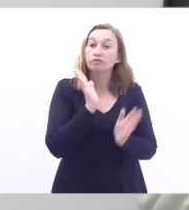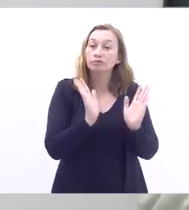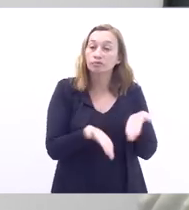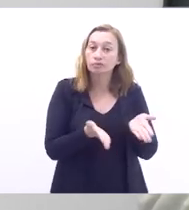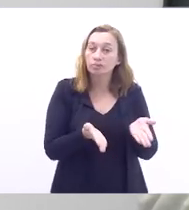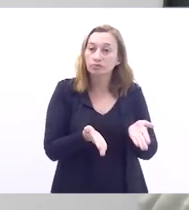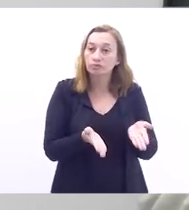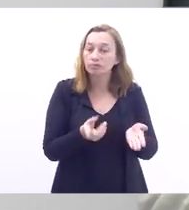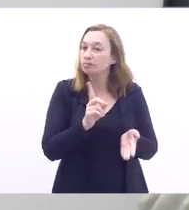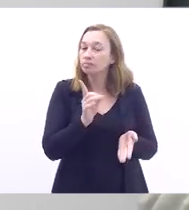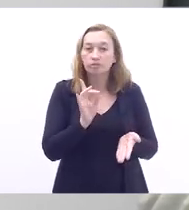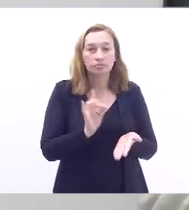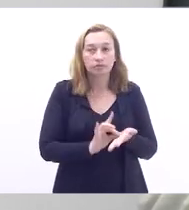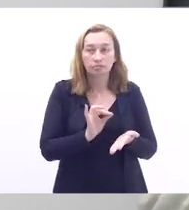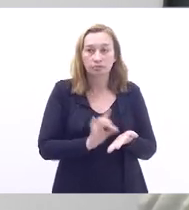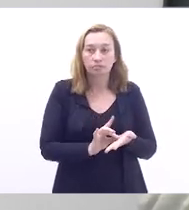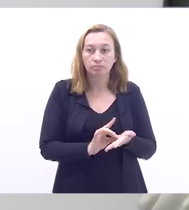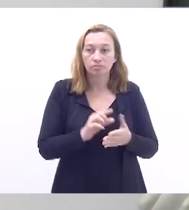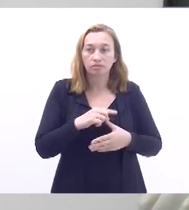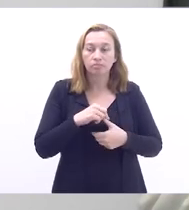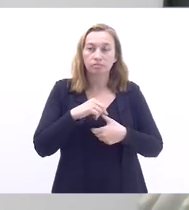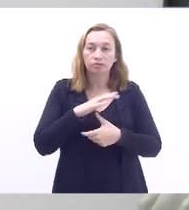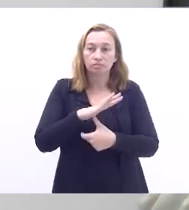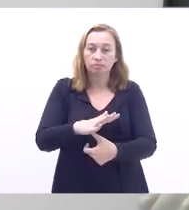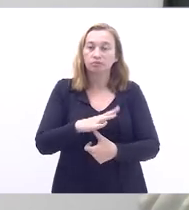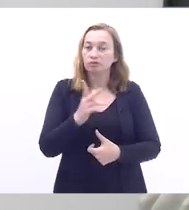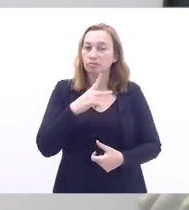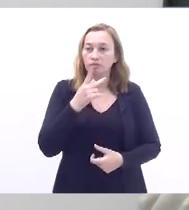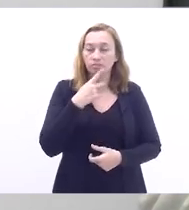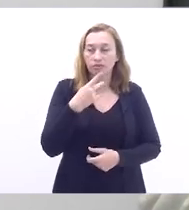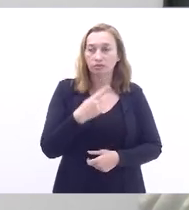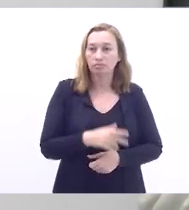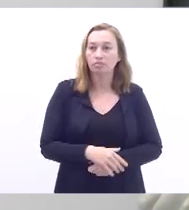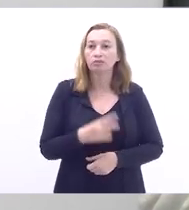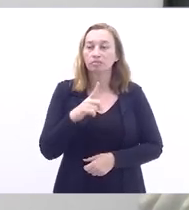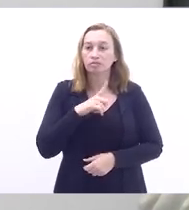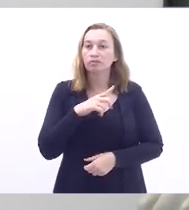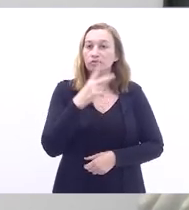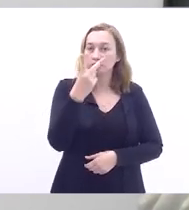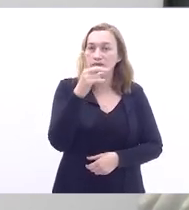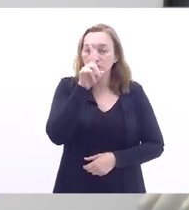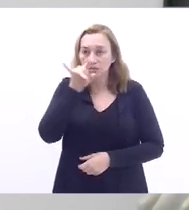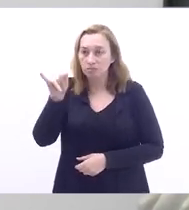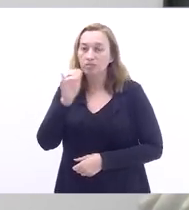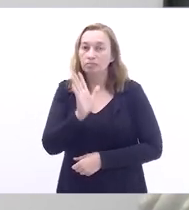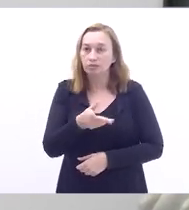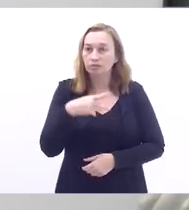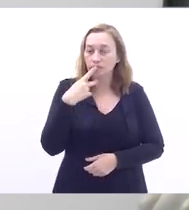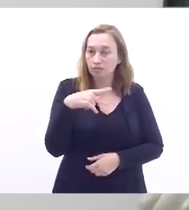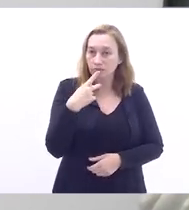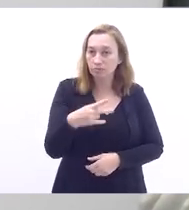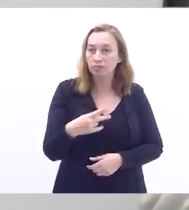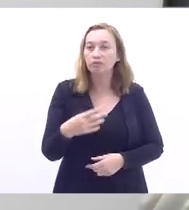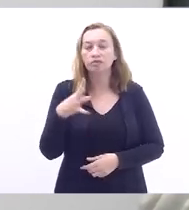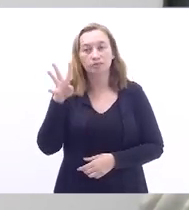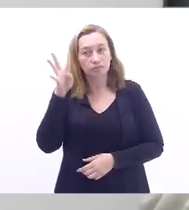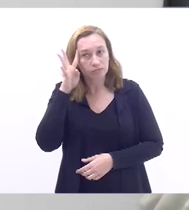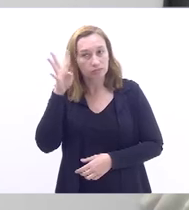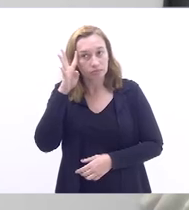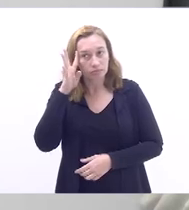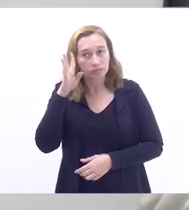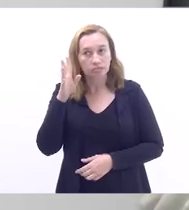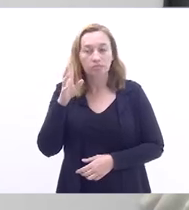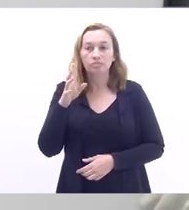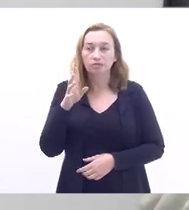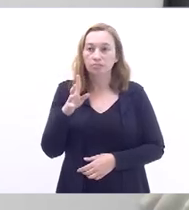reparo também não é verdade que a Reitoria não falou data temos duas datas que a gente já colocou quarta-feira que